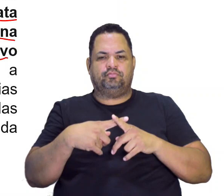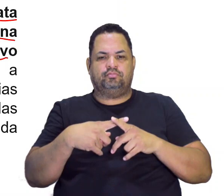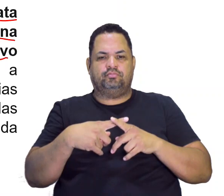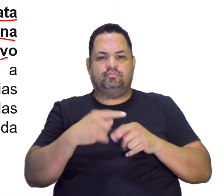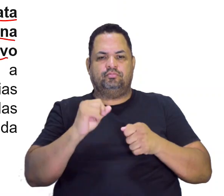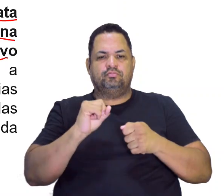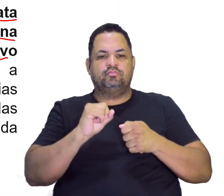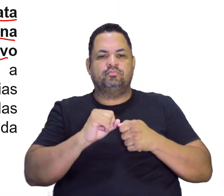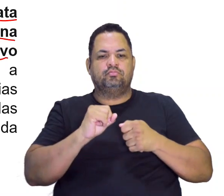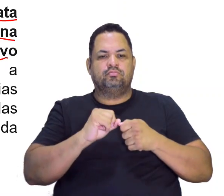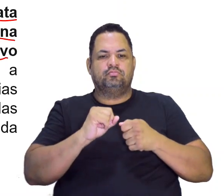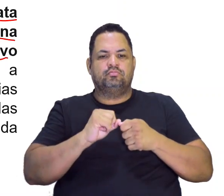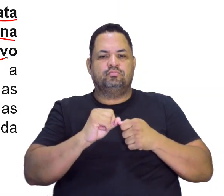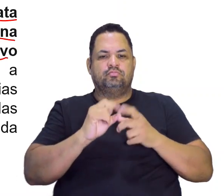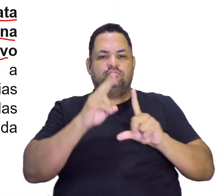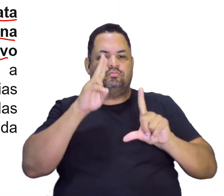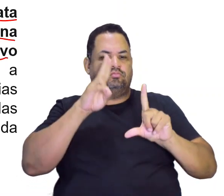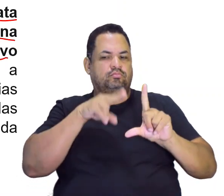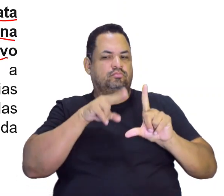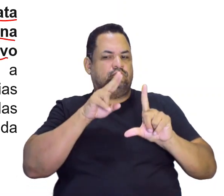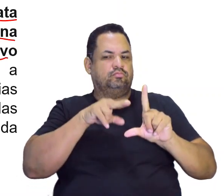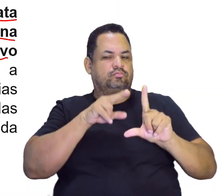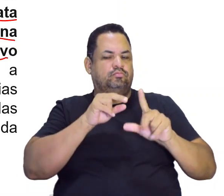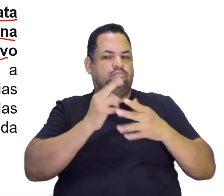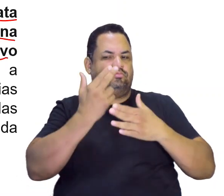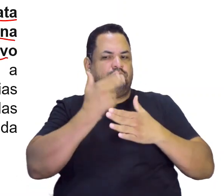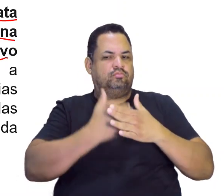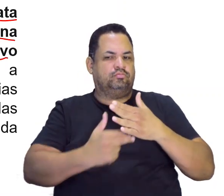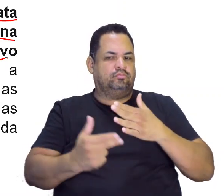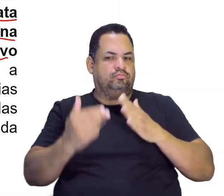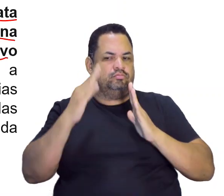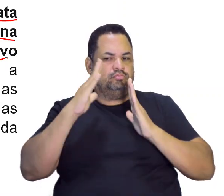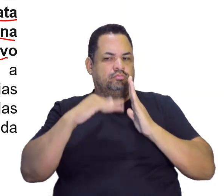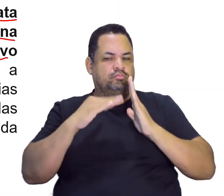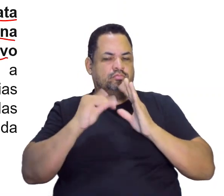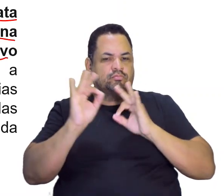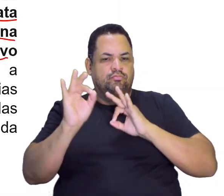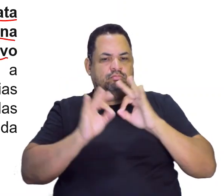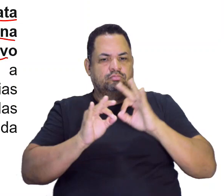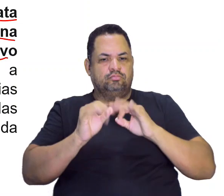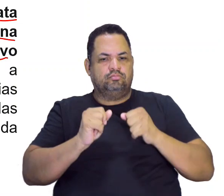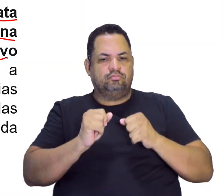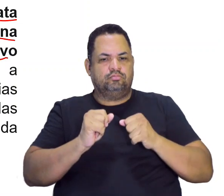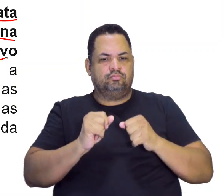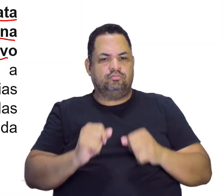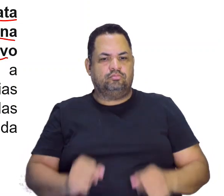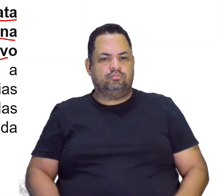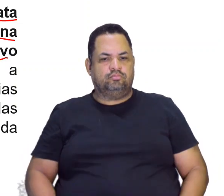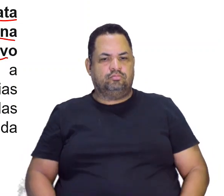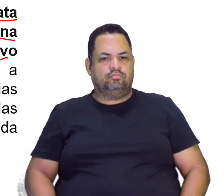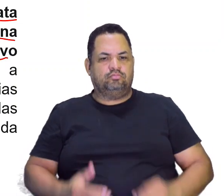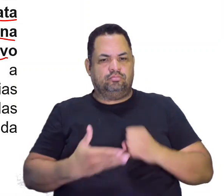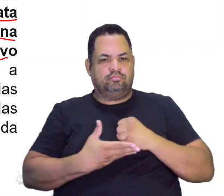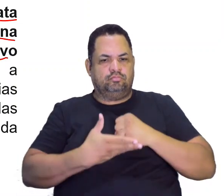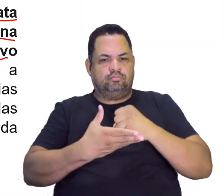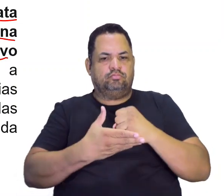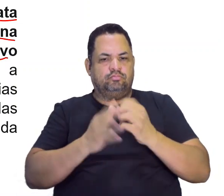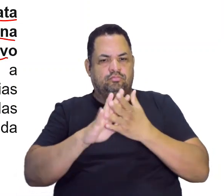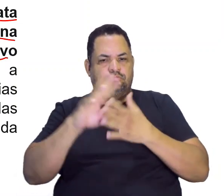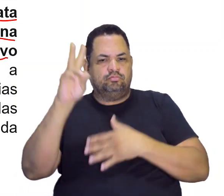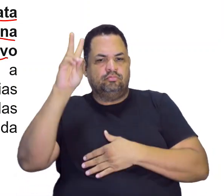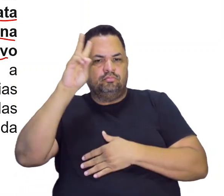fazer esse esse quadro para ela construir desenhar e pintar ela se baseou em